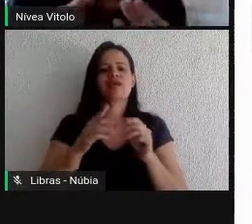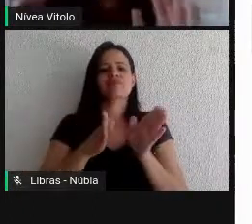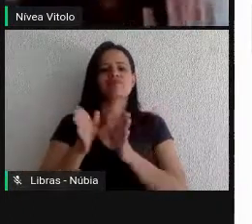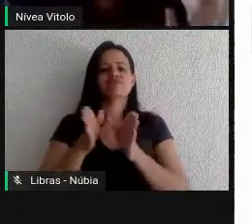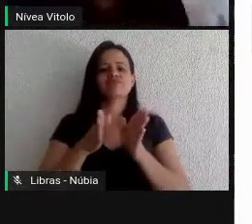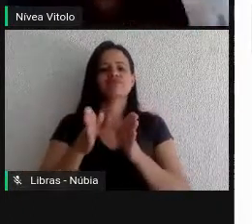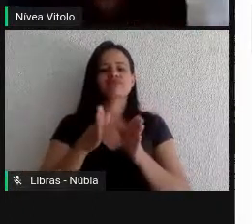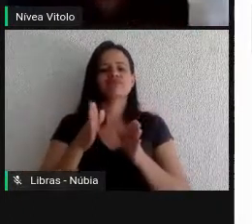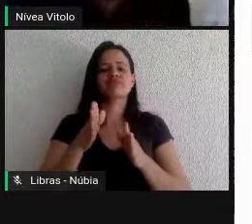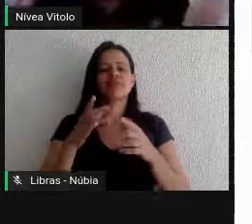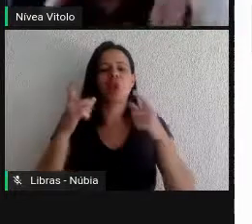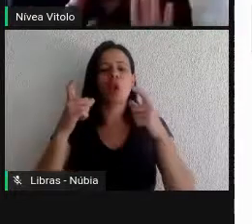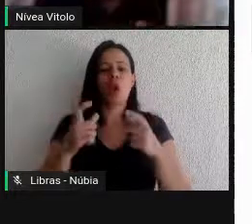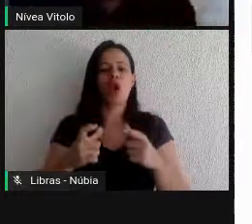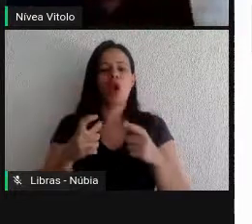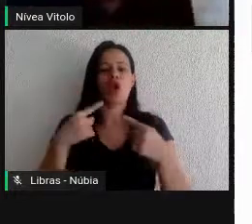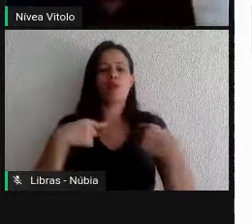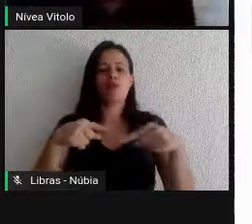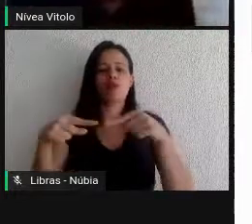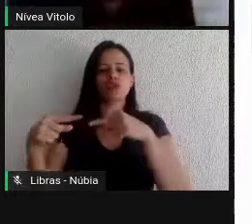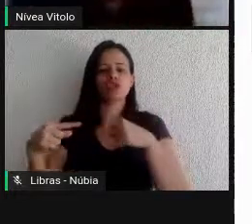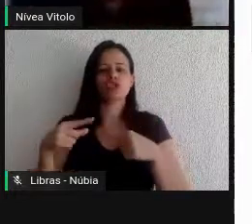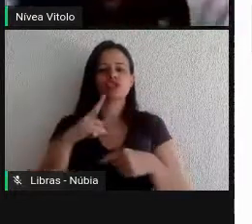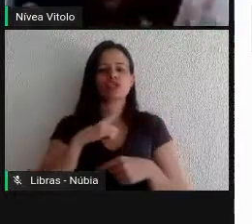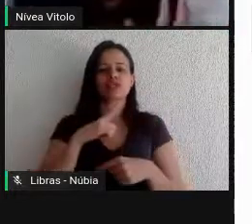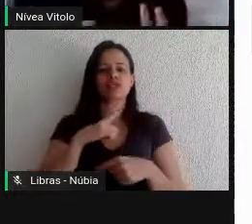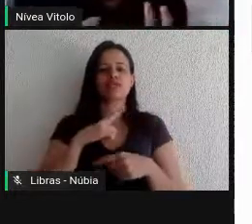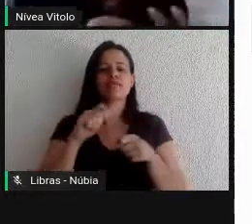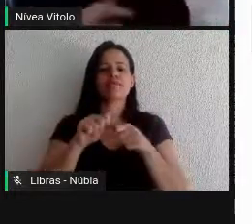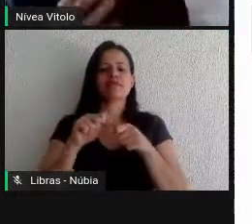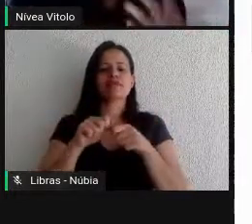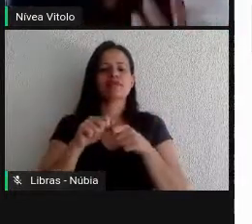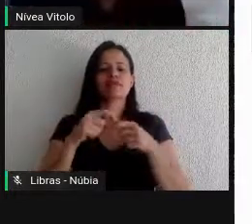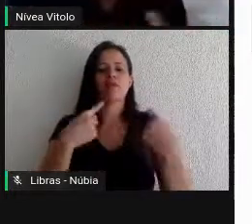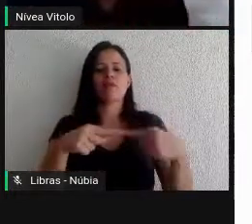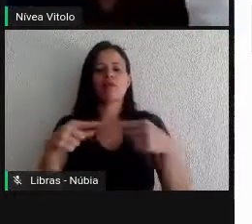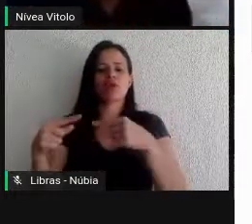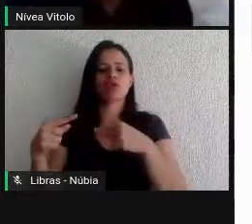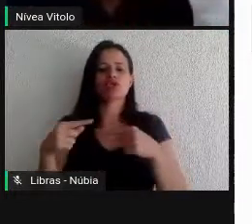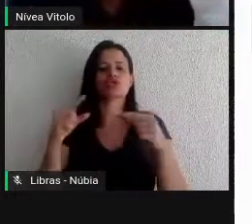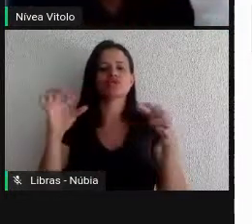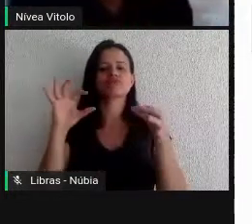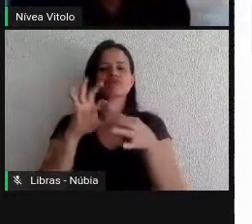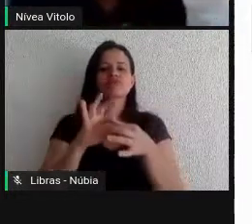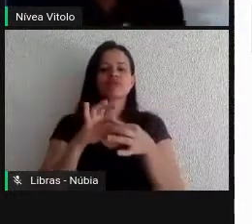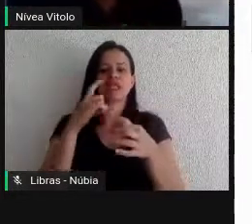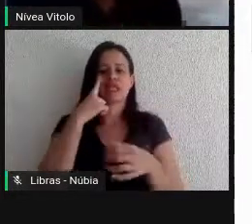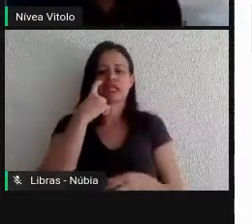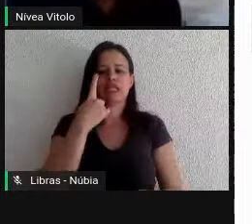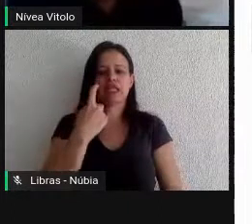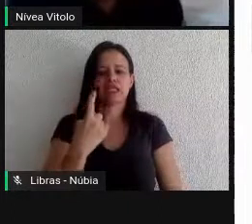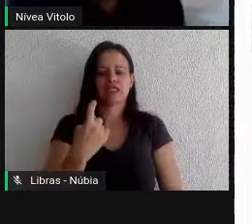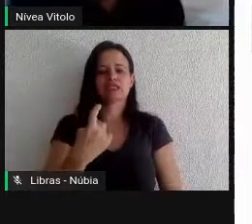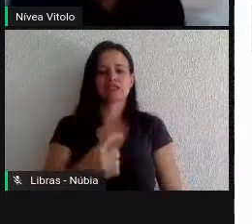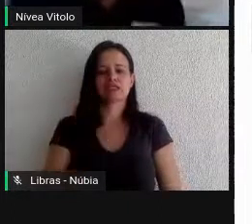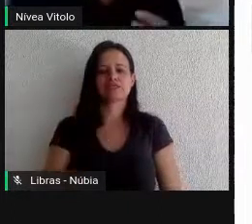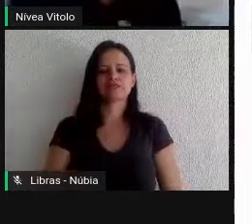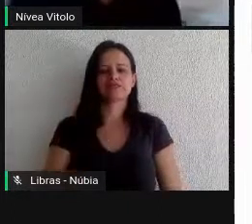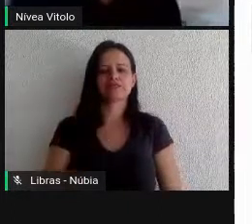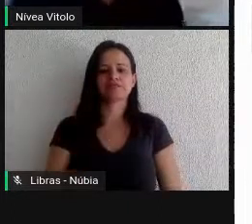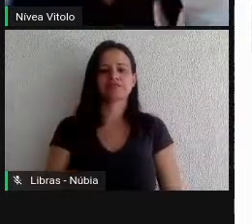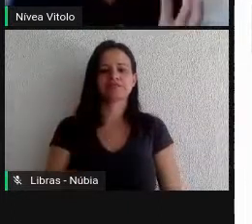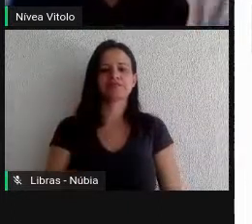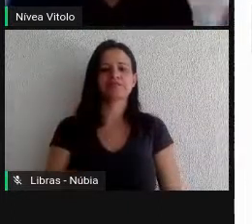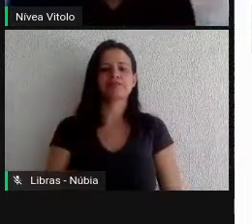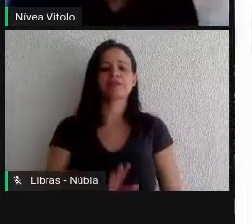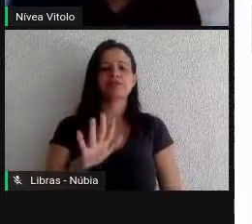operador local ali da política tem para manusear a política de acordo com seus interesses. Então, essa foi a